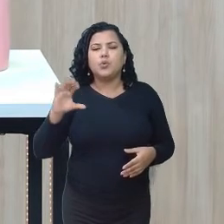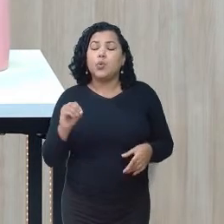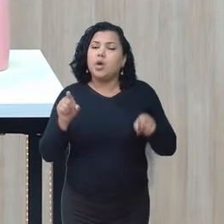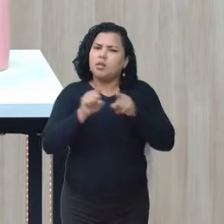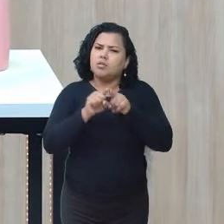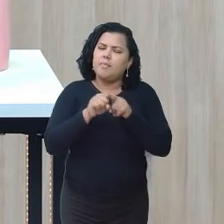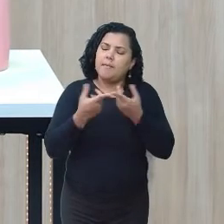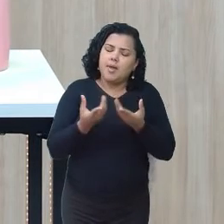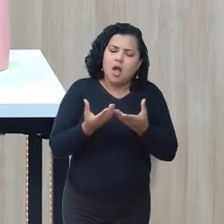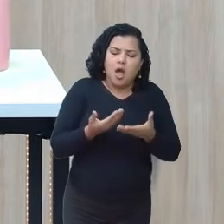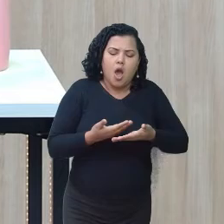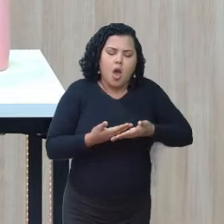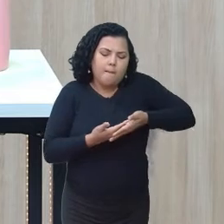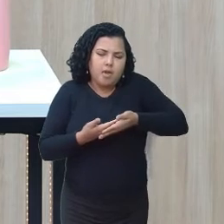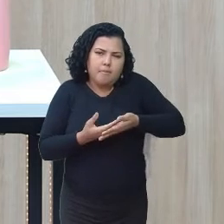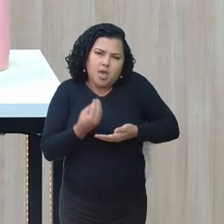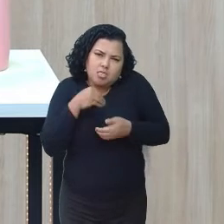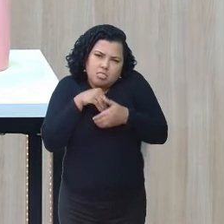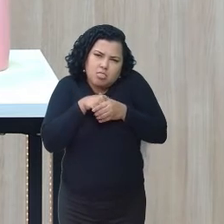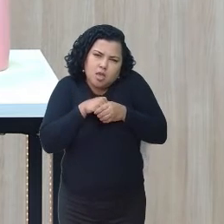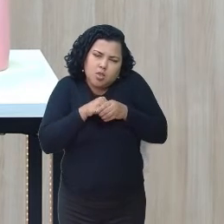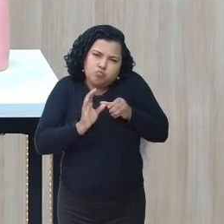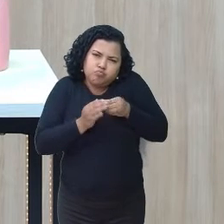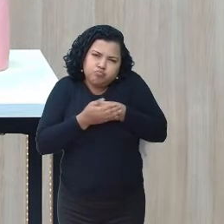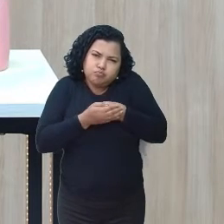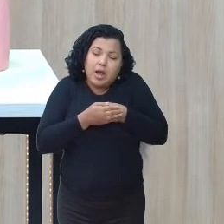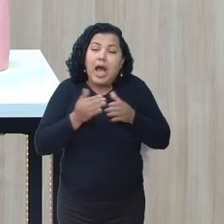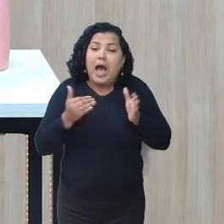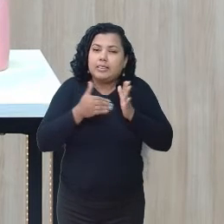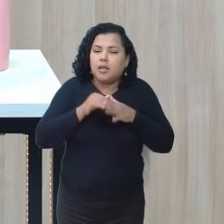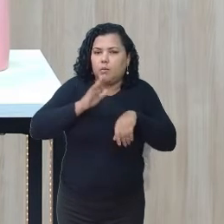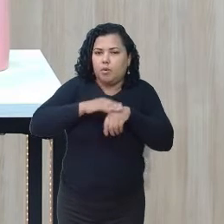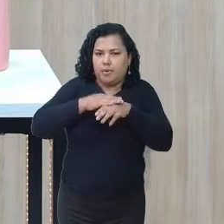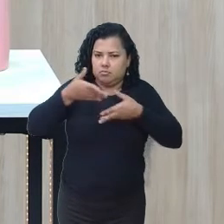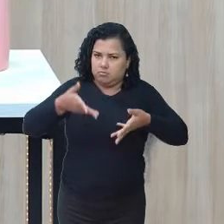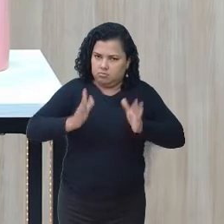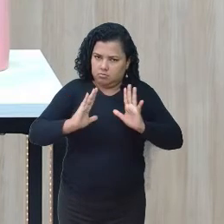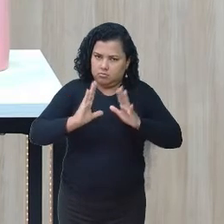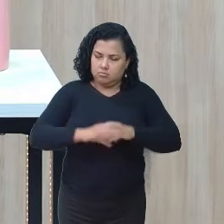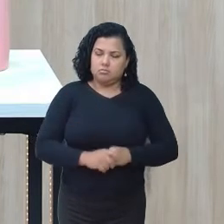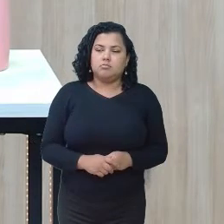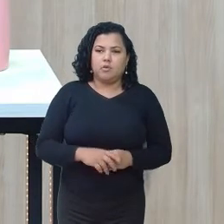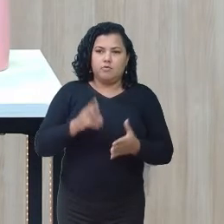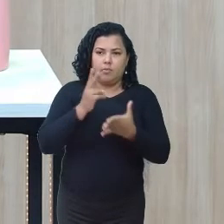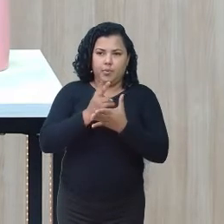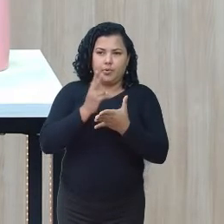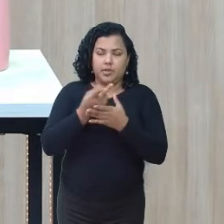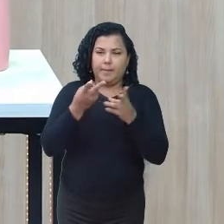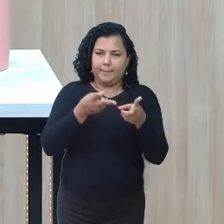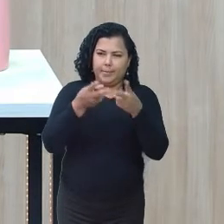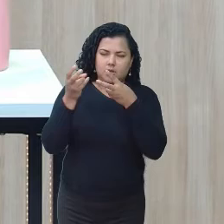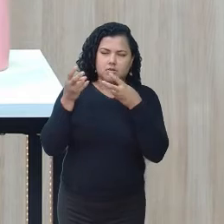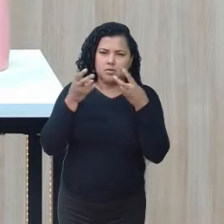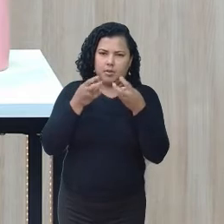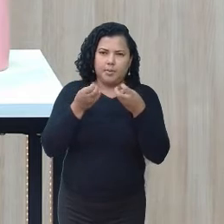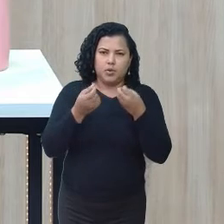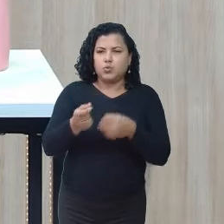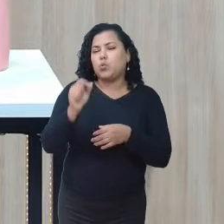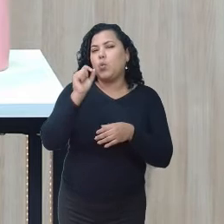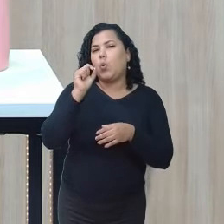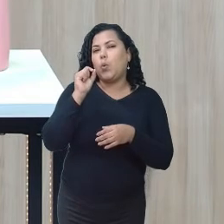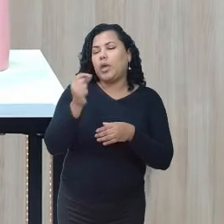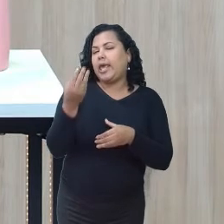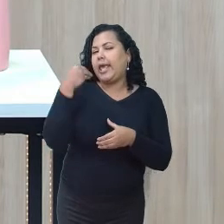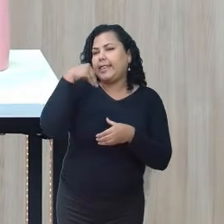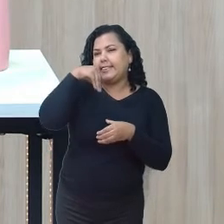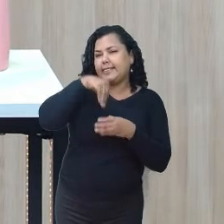acomodar o feto até o nascimento. Então, vamos continuar aqui vendo o